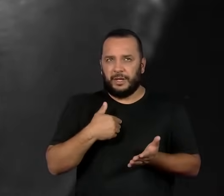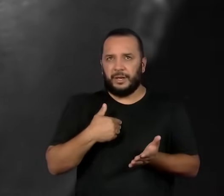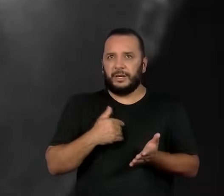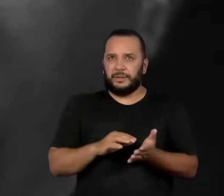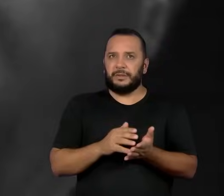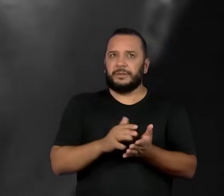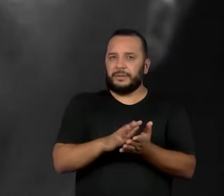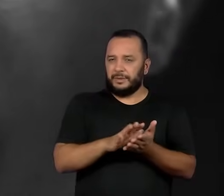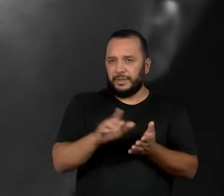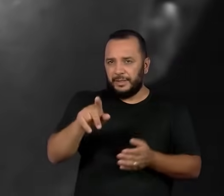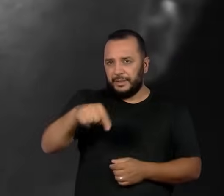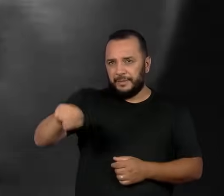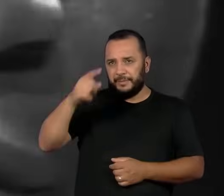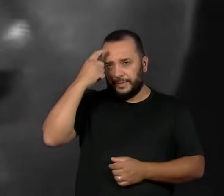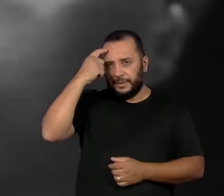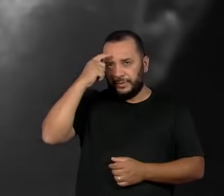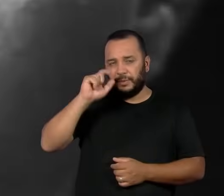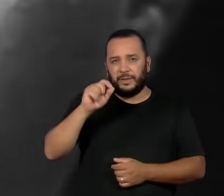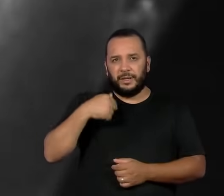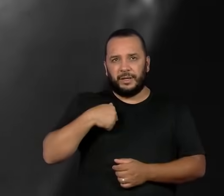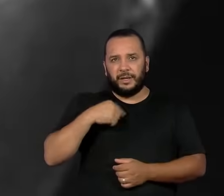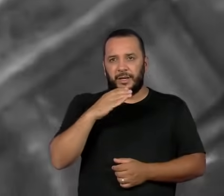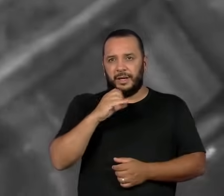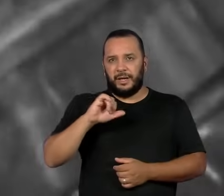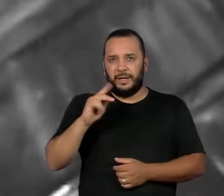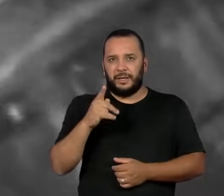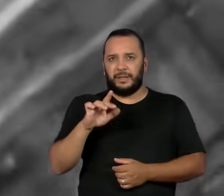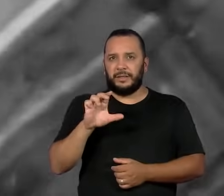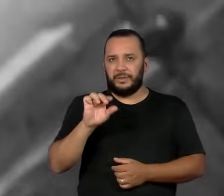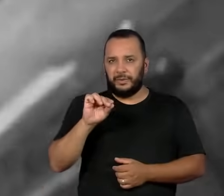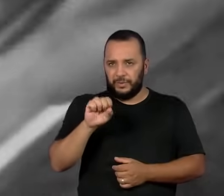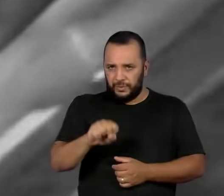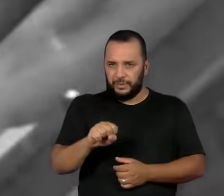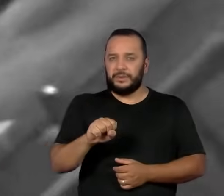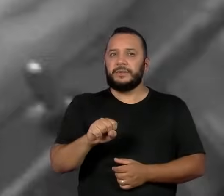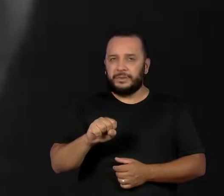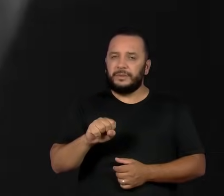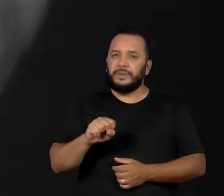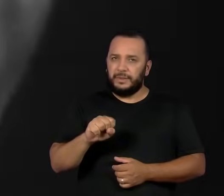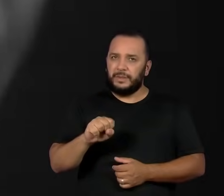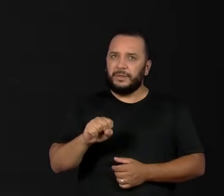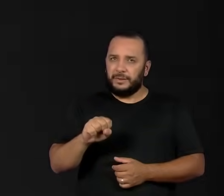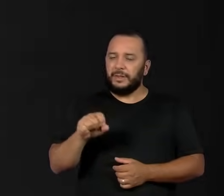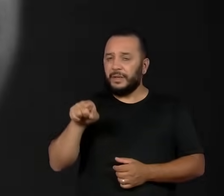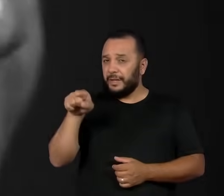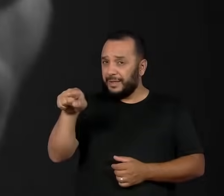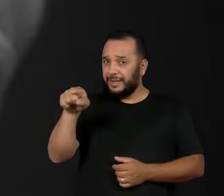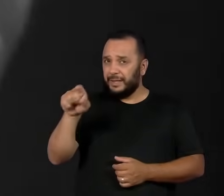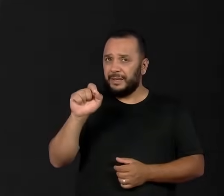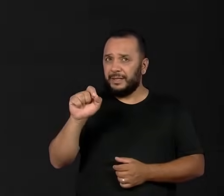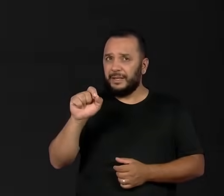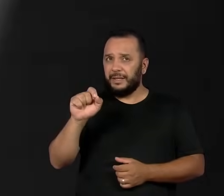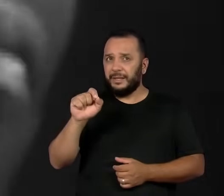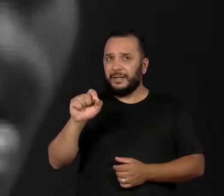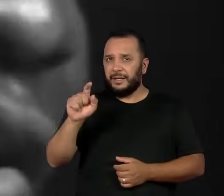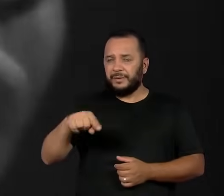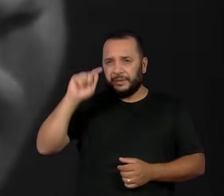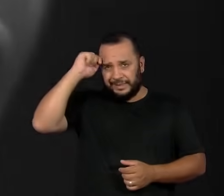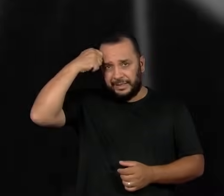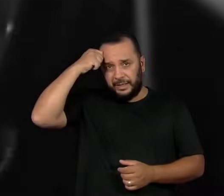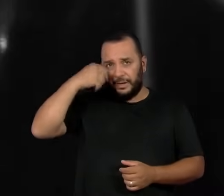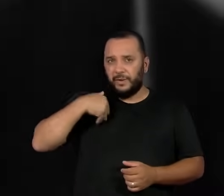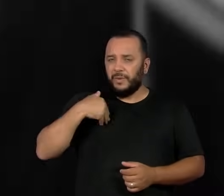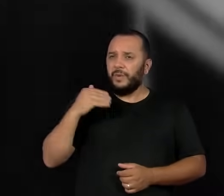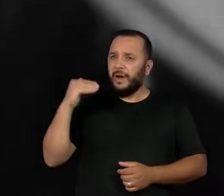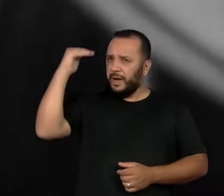E ele achava que Carlinhos, como meus amigos me tratam, os íntimos, Carlinhos achou que os negão desse tamanho, que se